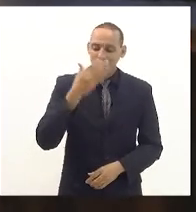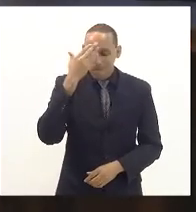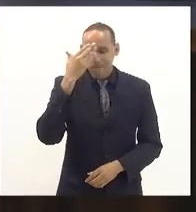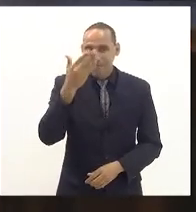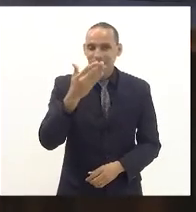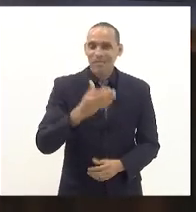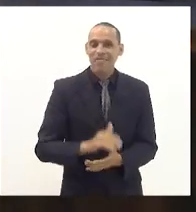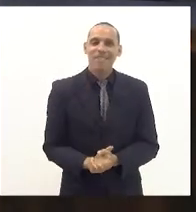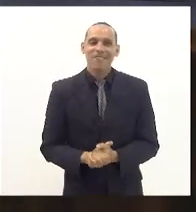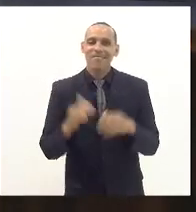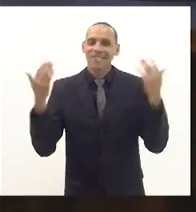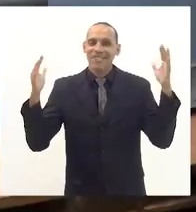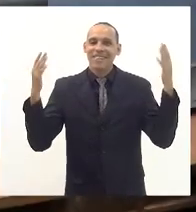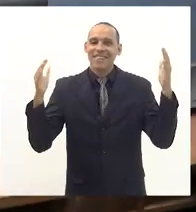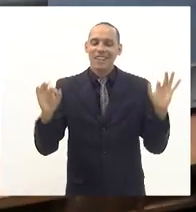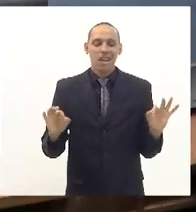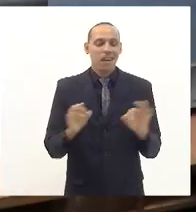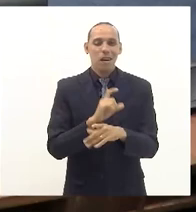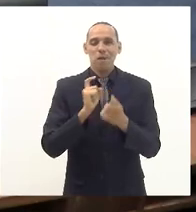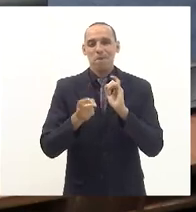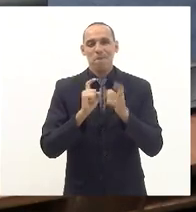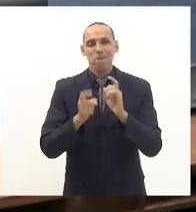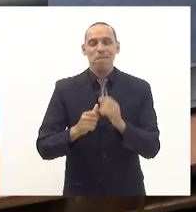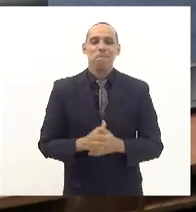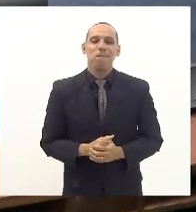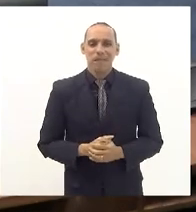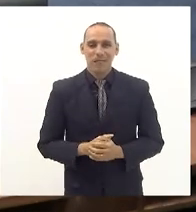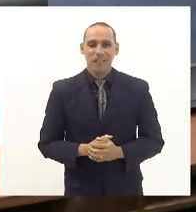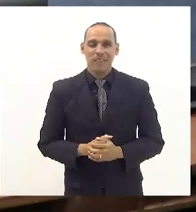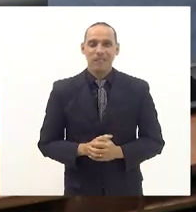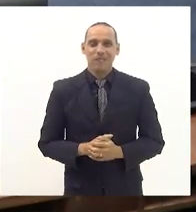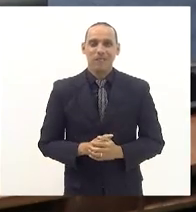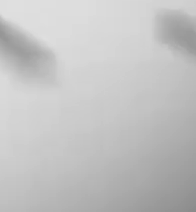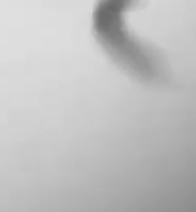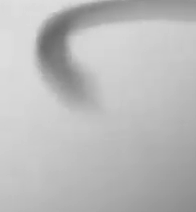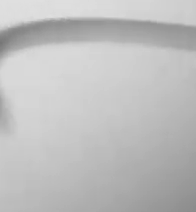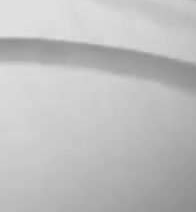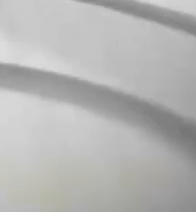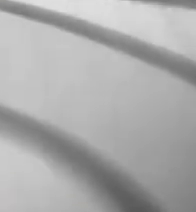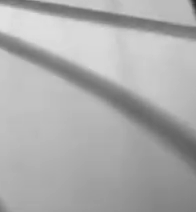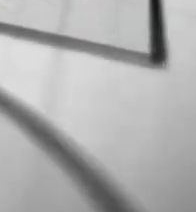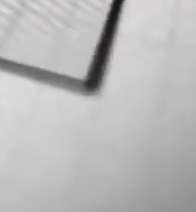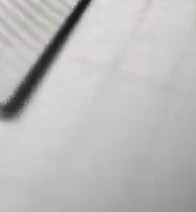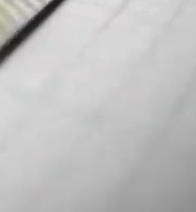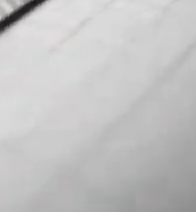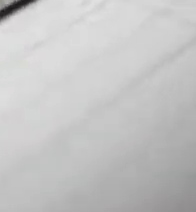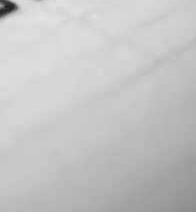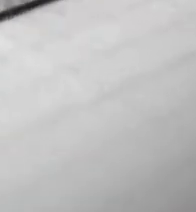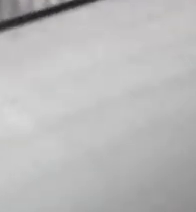obrigado e sai encerrada a sessão E aí